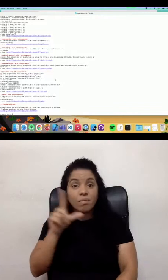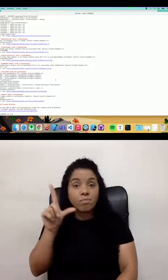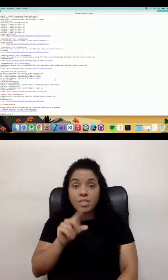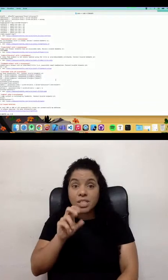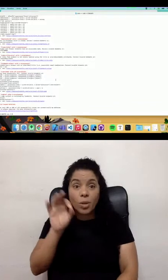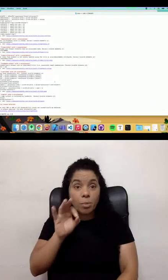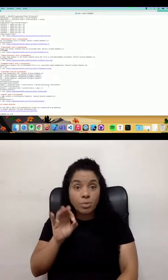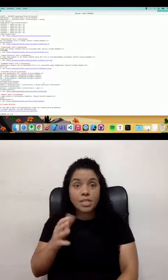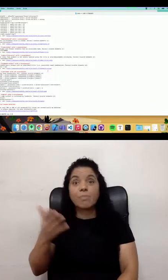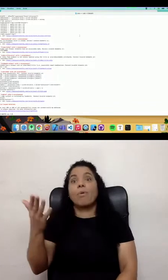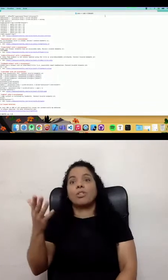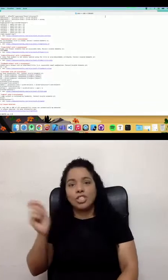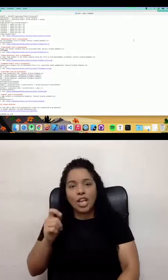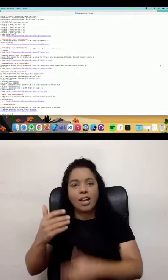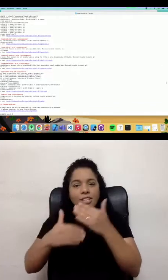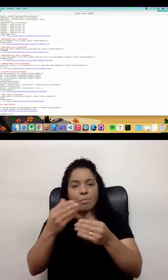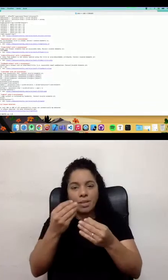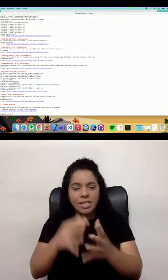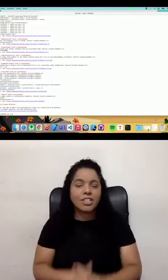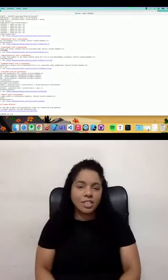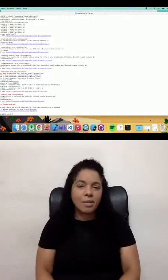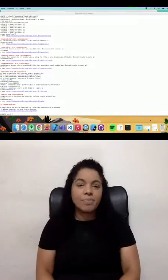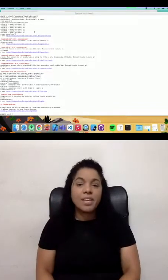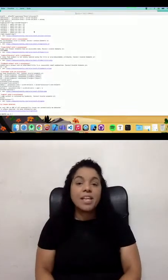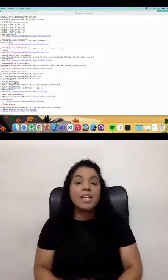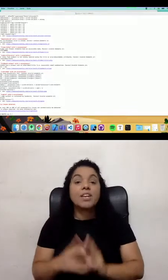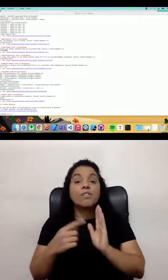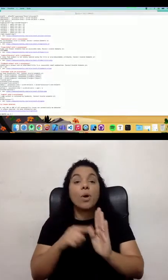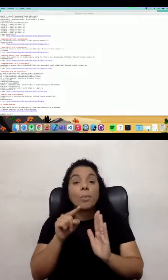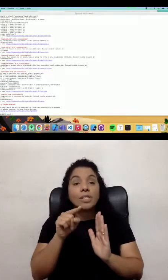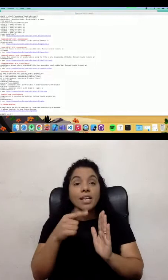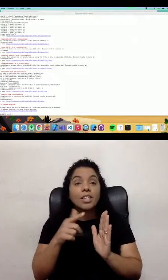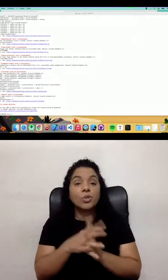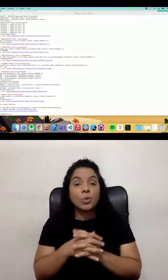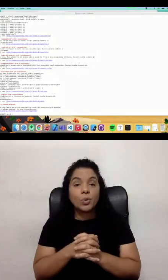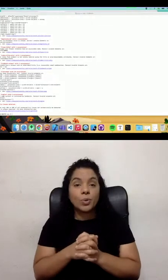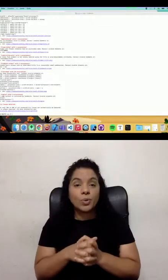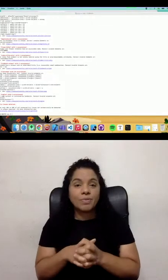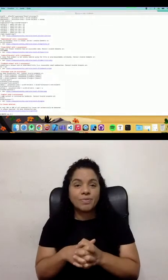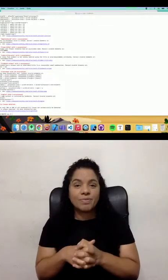já andou bastante, né? Deixa eu mostrar aqui no